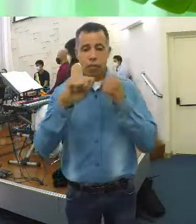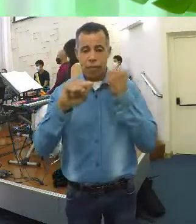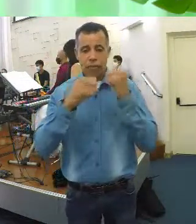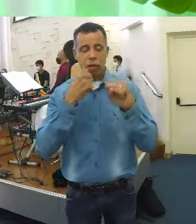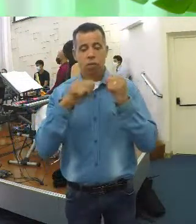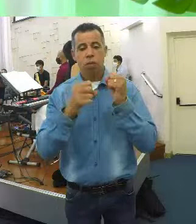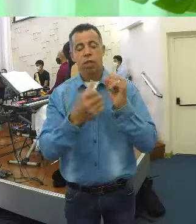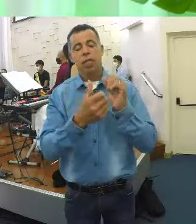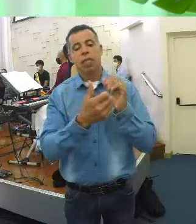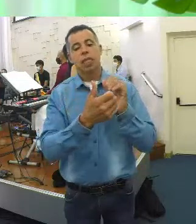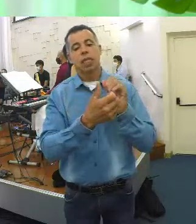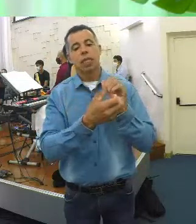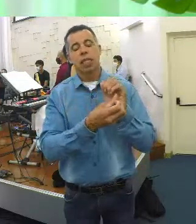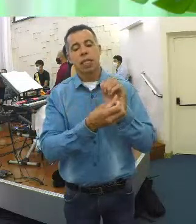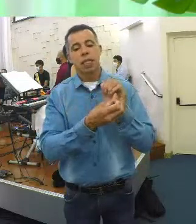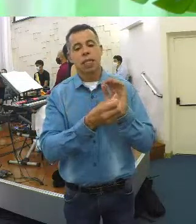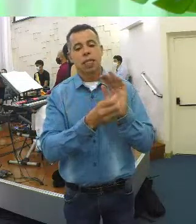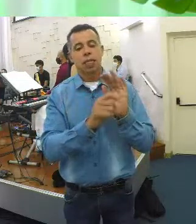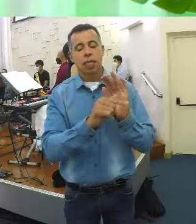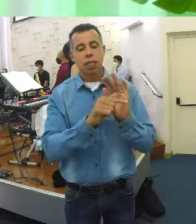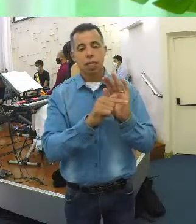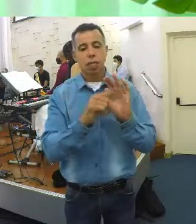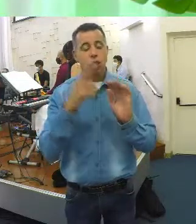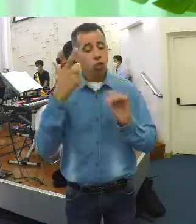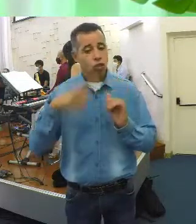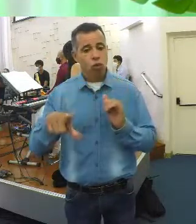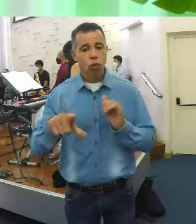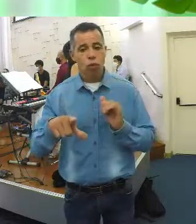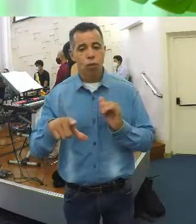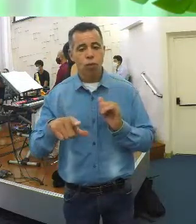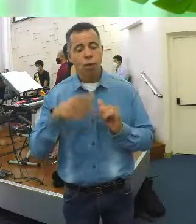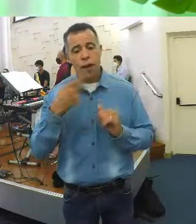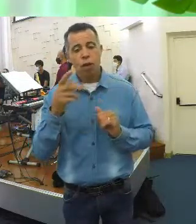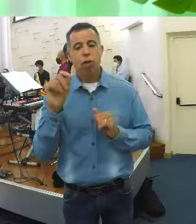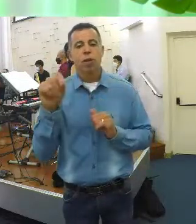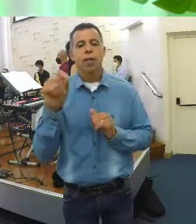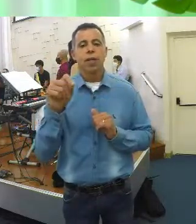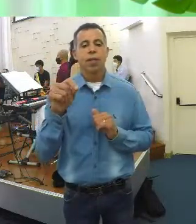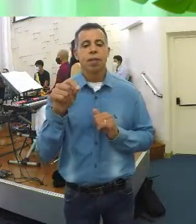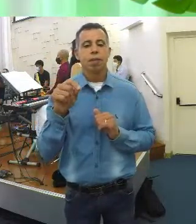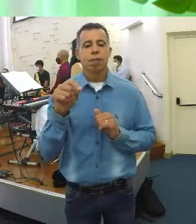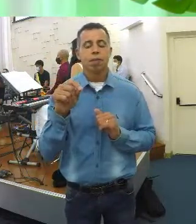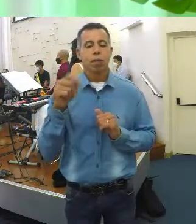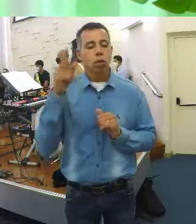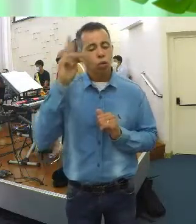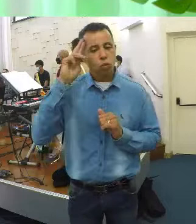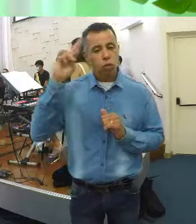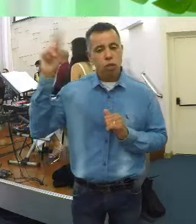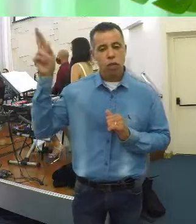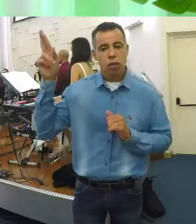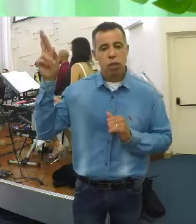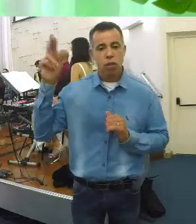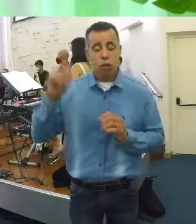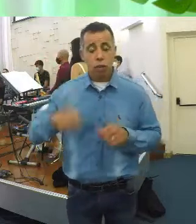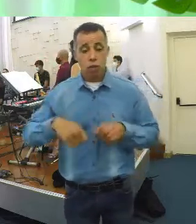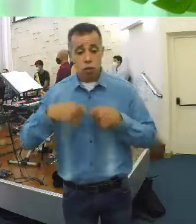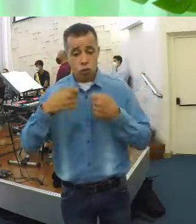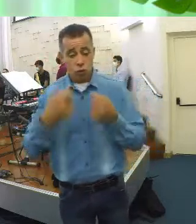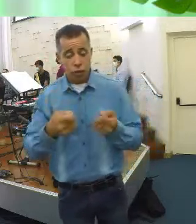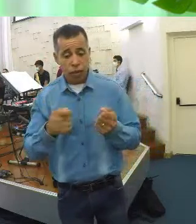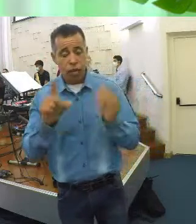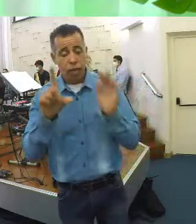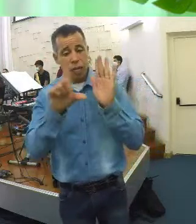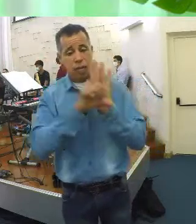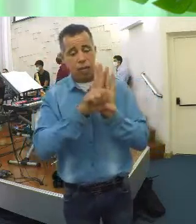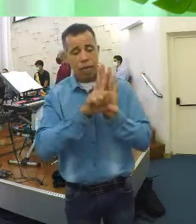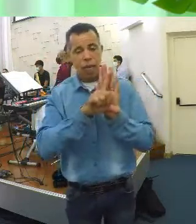67, falando mais uma vez do propósito do Senhor em dar a Israel a lei,